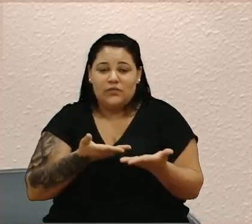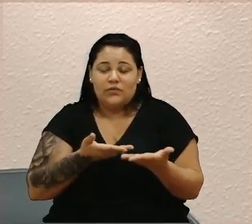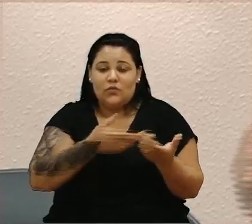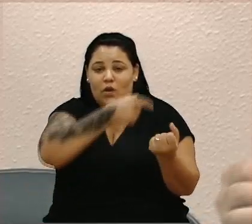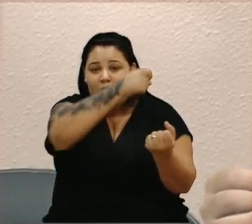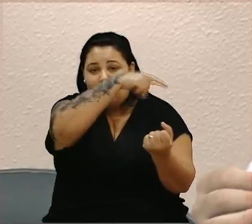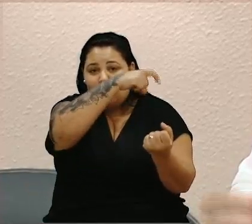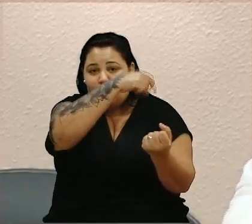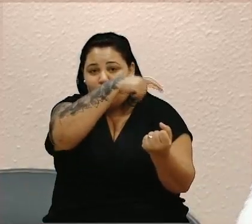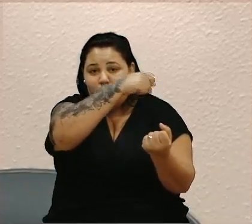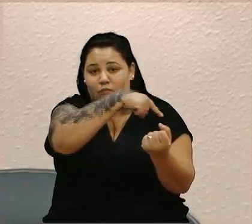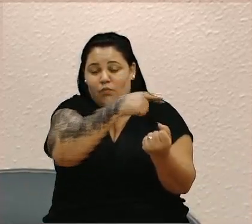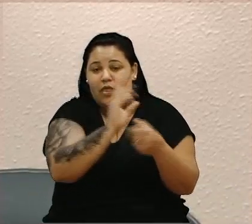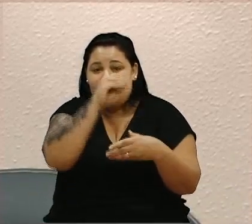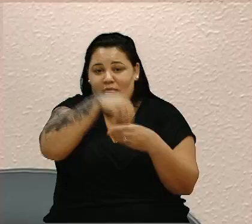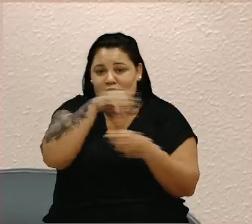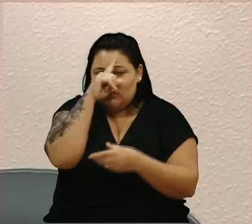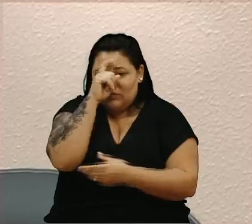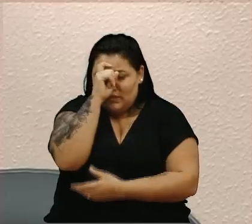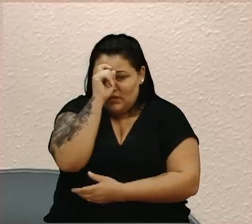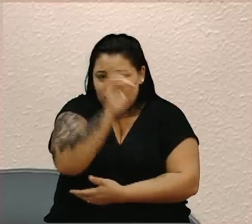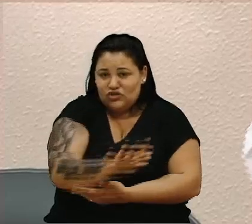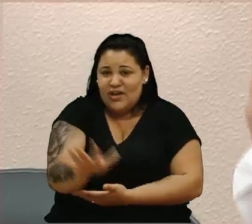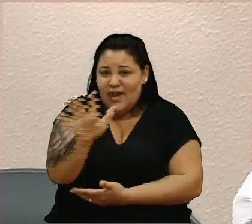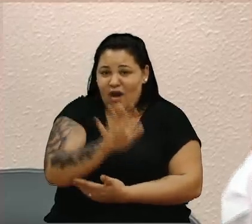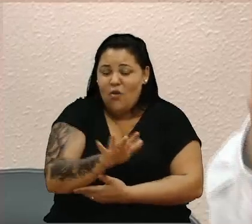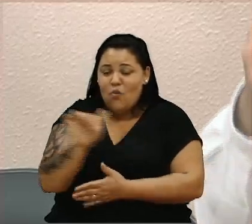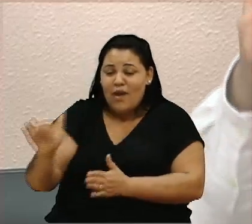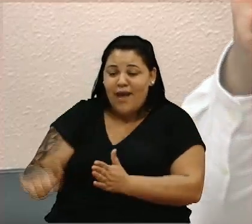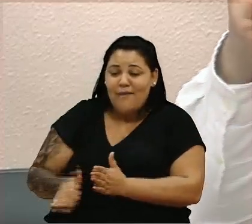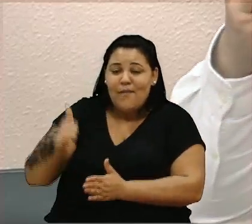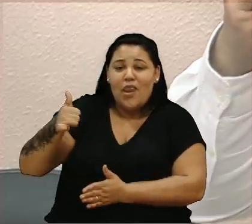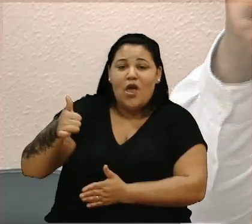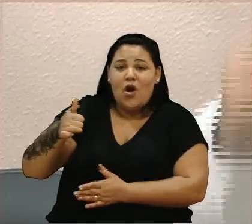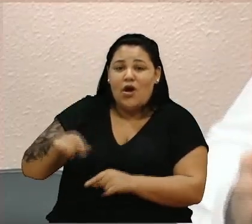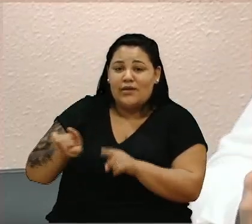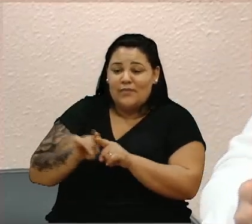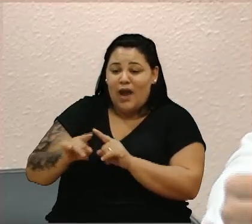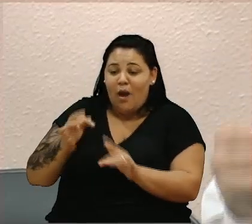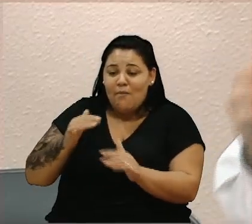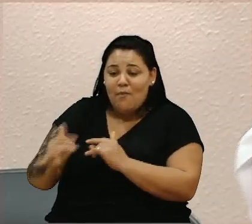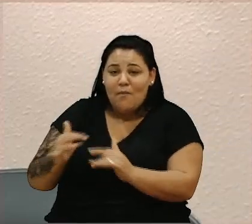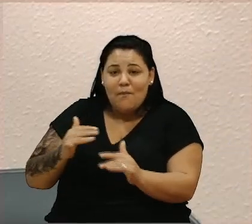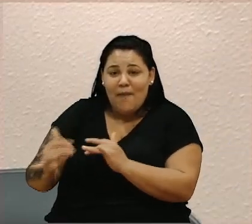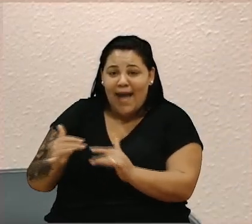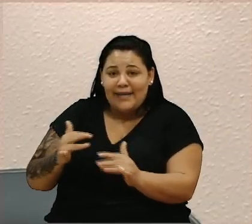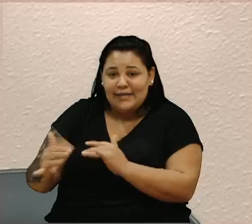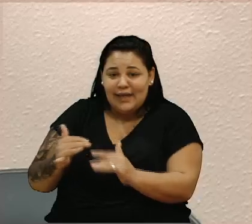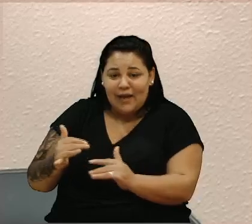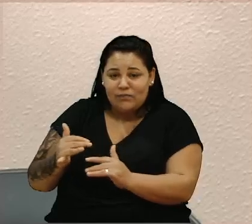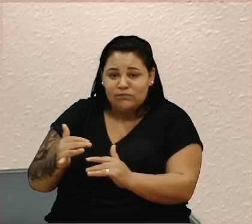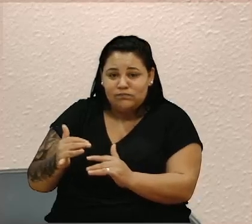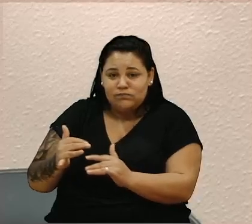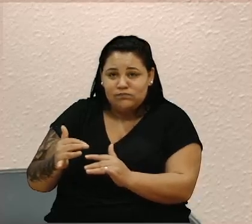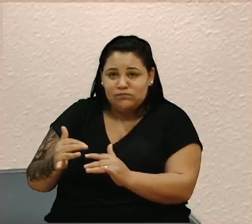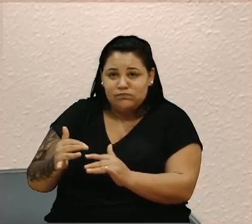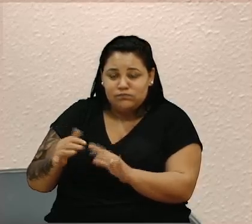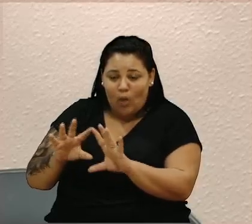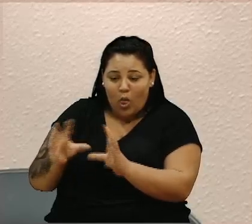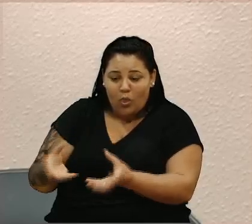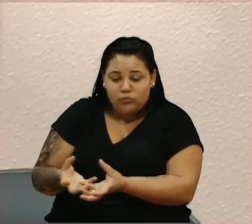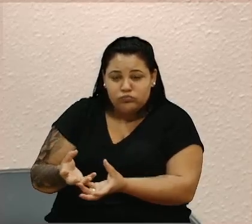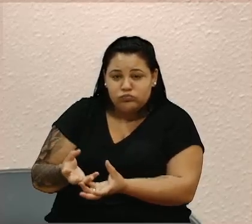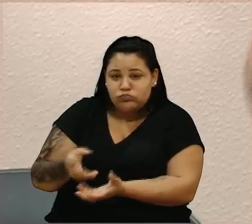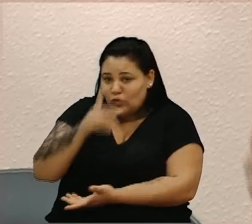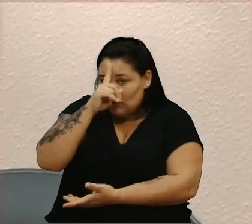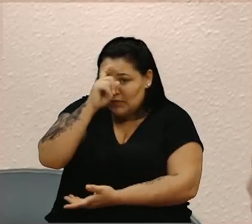no HG e a melhora dos equipamentos da hemodiálise no Hospital Pompeia. Então está